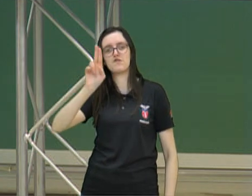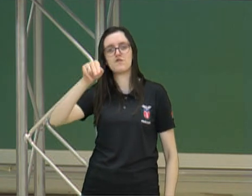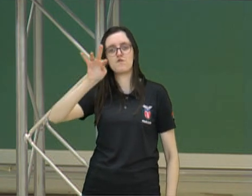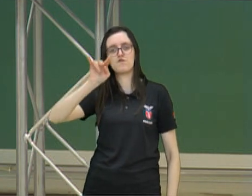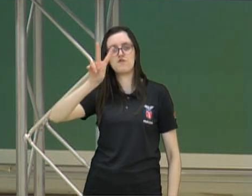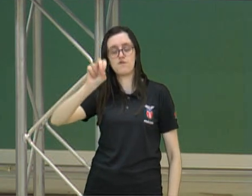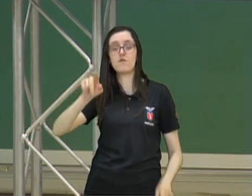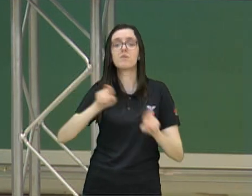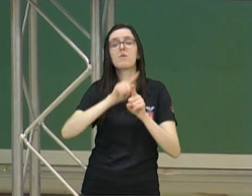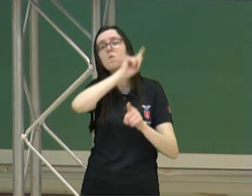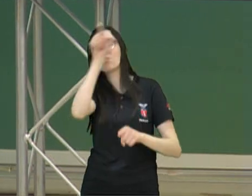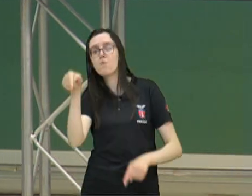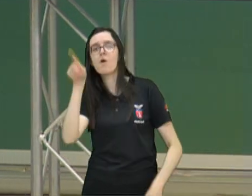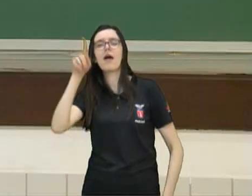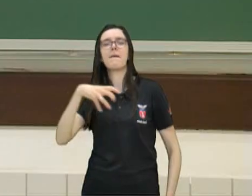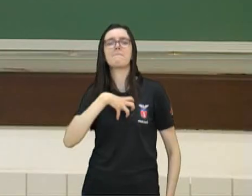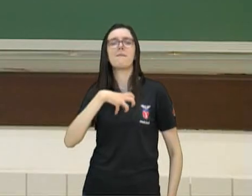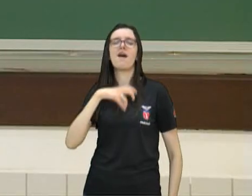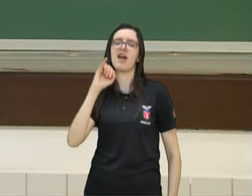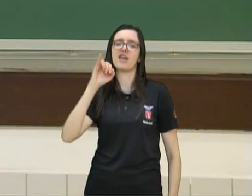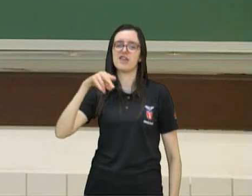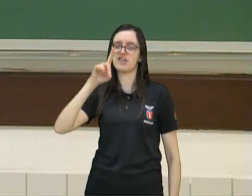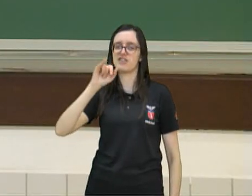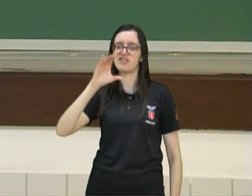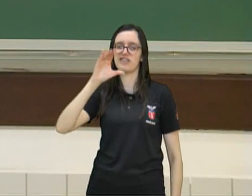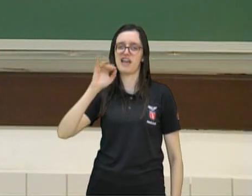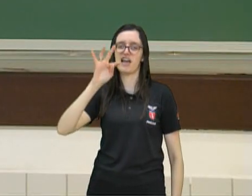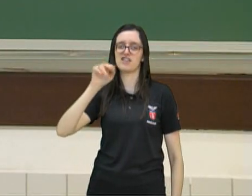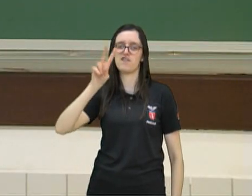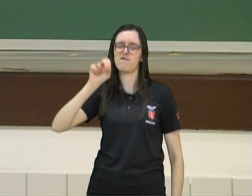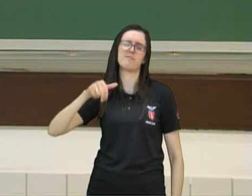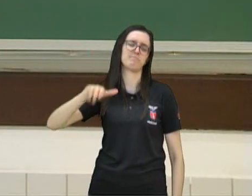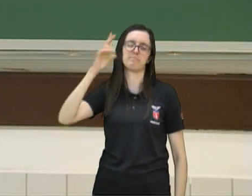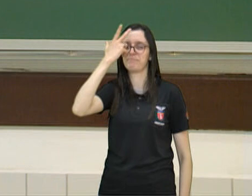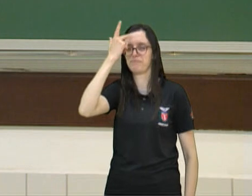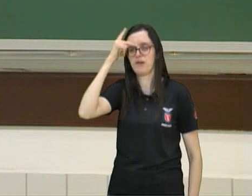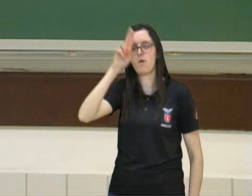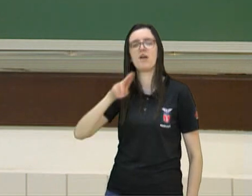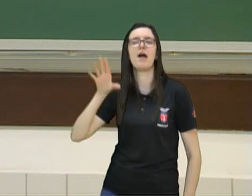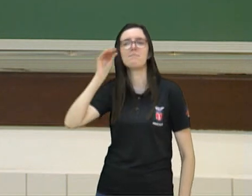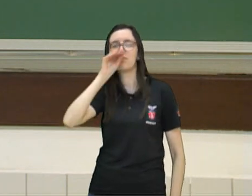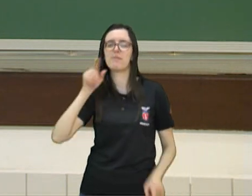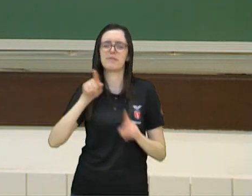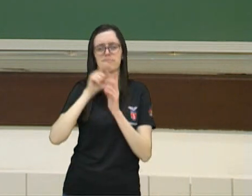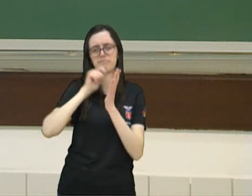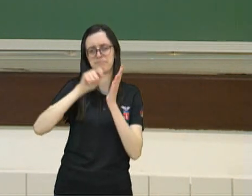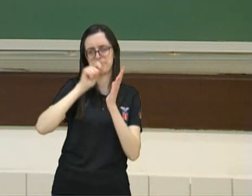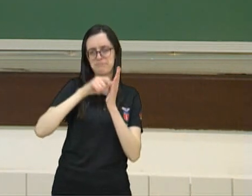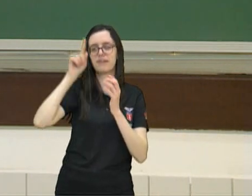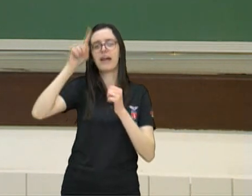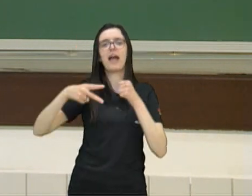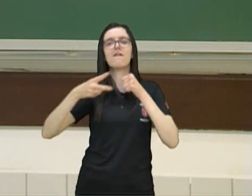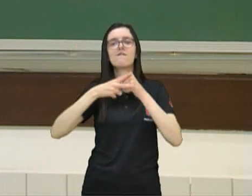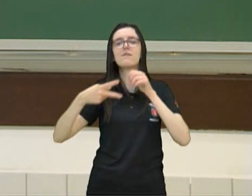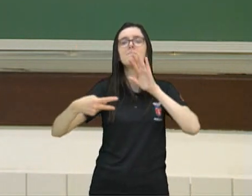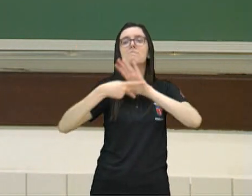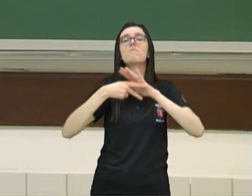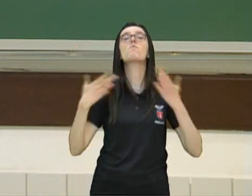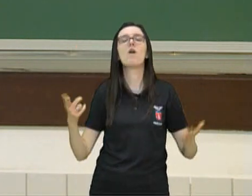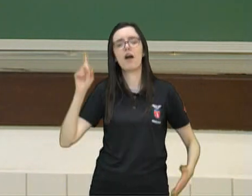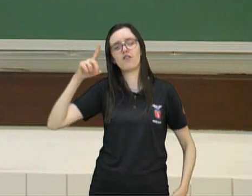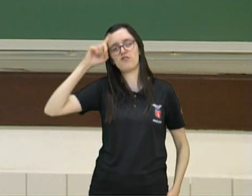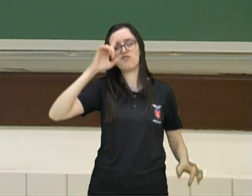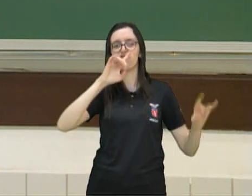modo indicativo é o modo que nós mais utilizamos, tanto na fala como na escrita. É aquele verbo do nosso